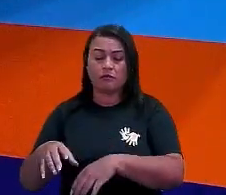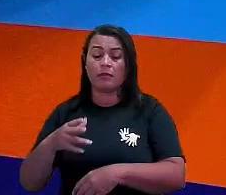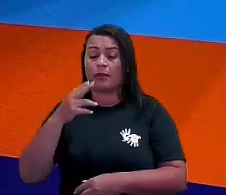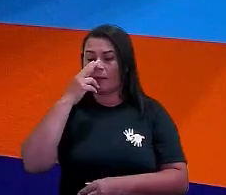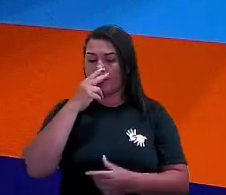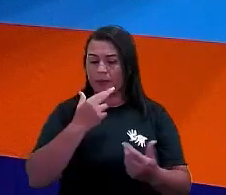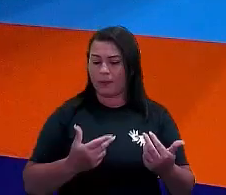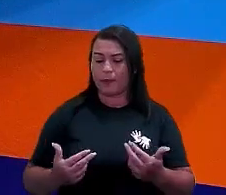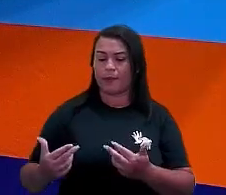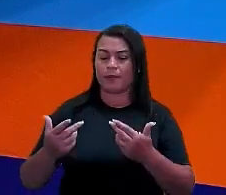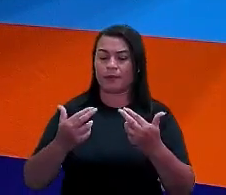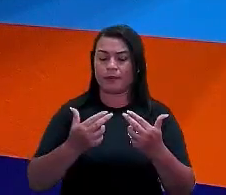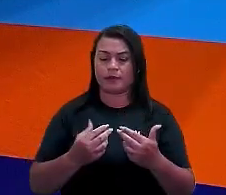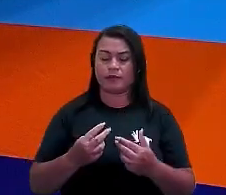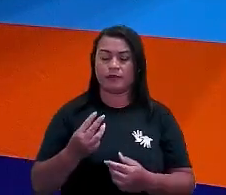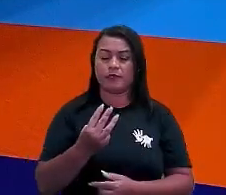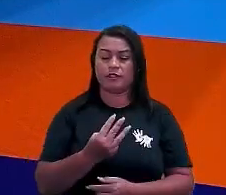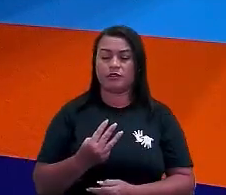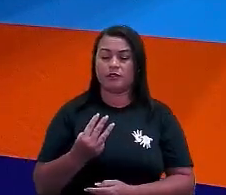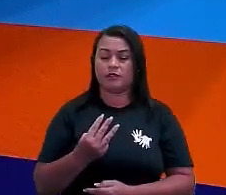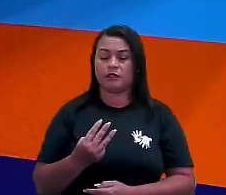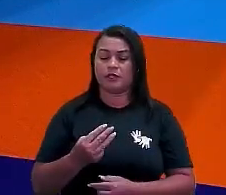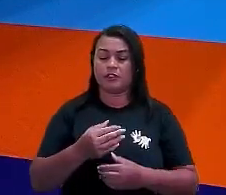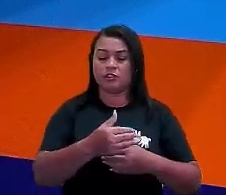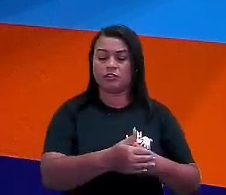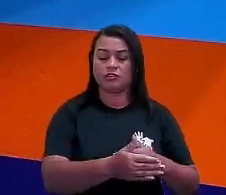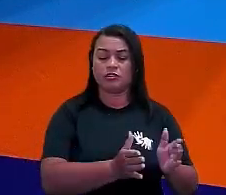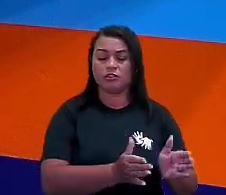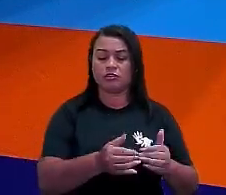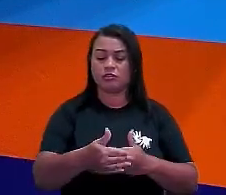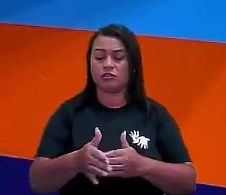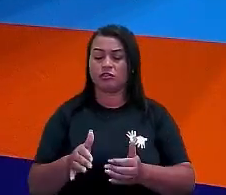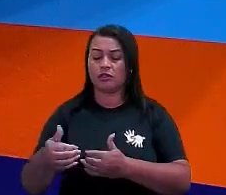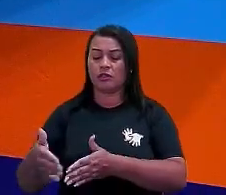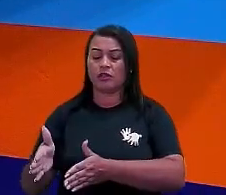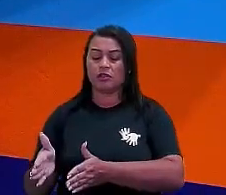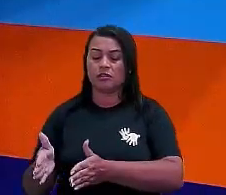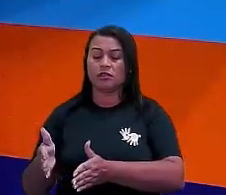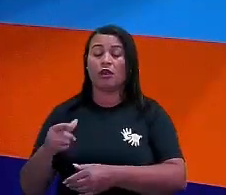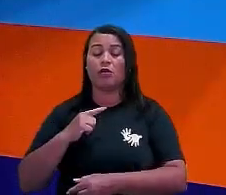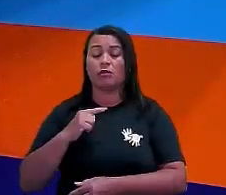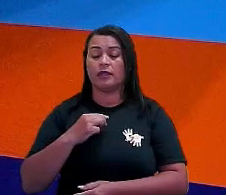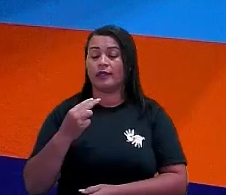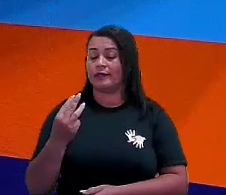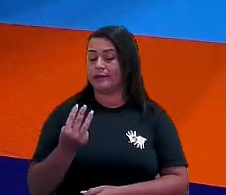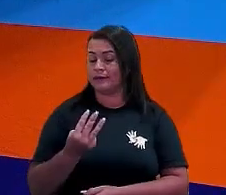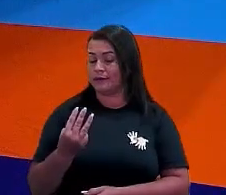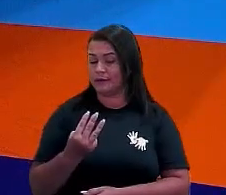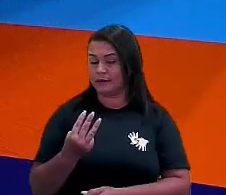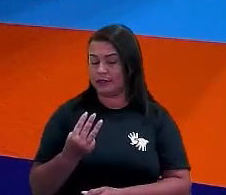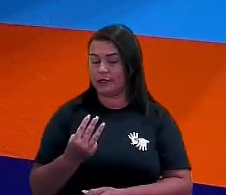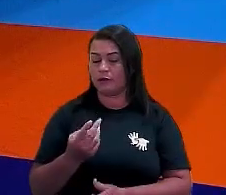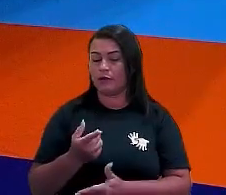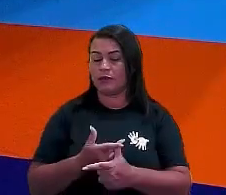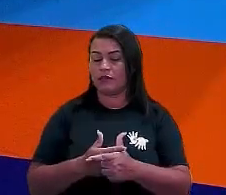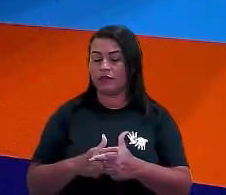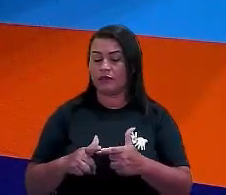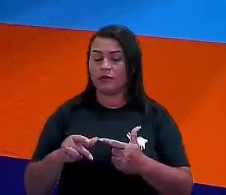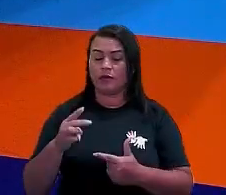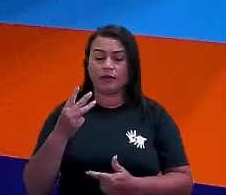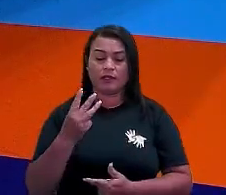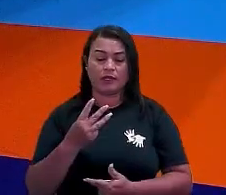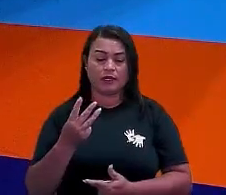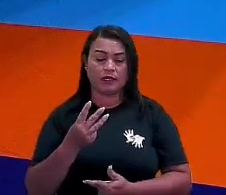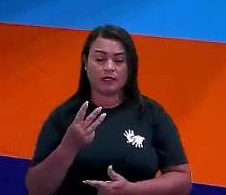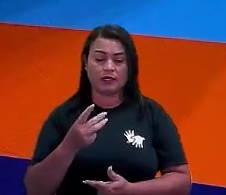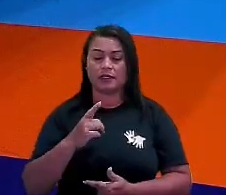mesma quantidade nas 3 caixas, tá certo? Como são 3 caixas, a gente vai dividir por 3. Se